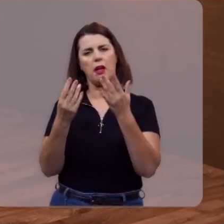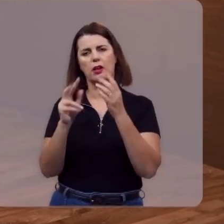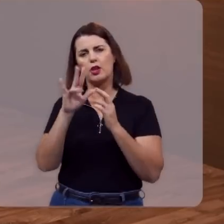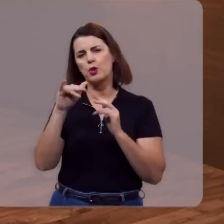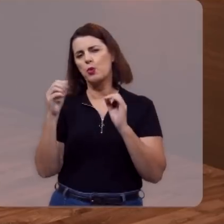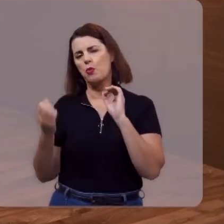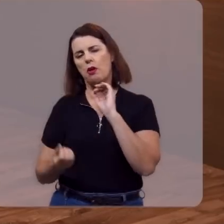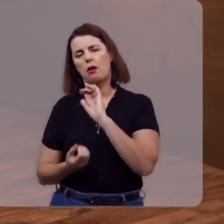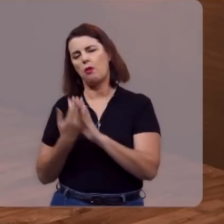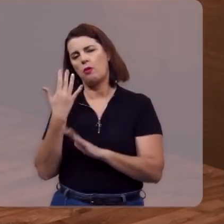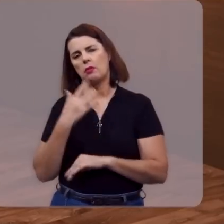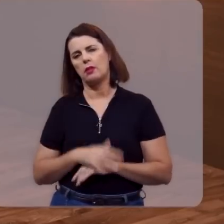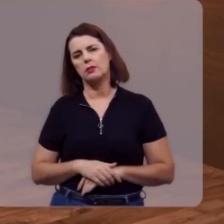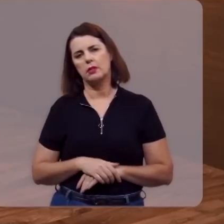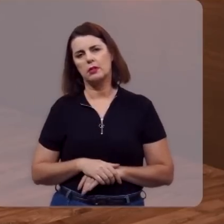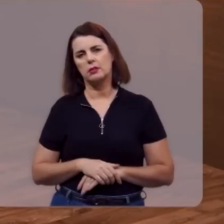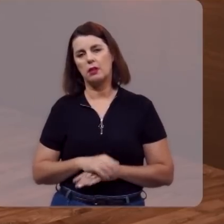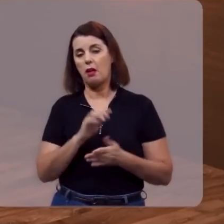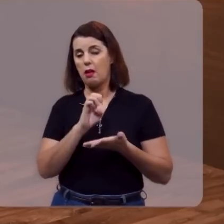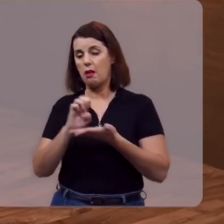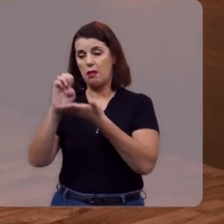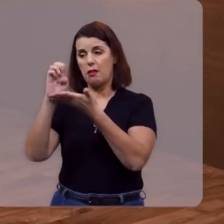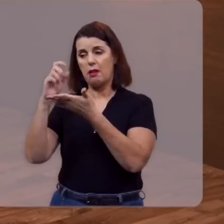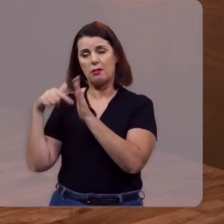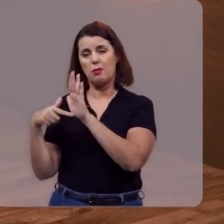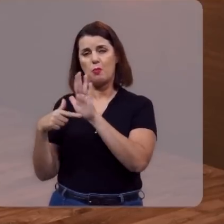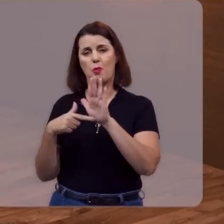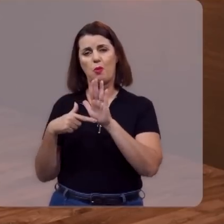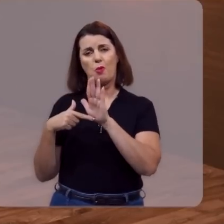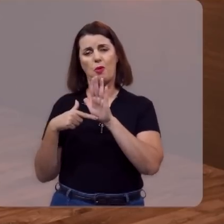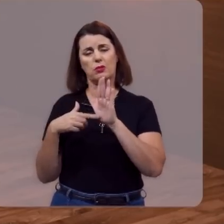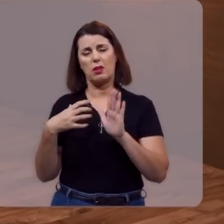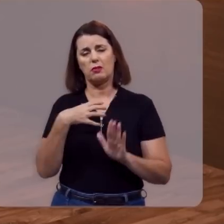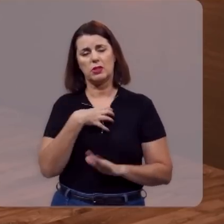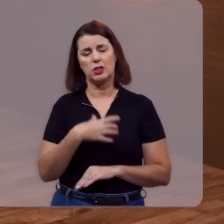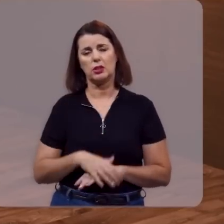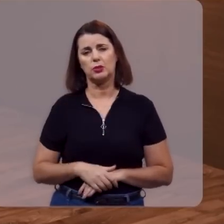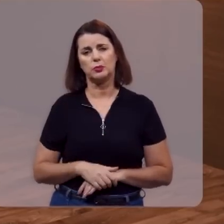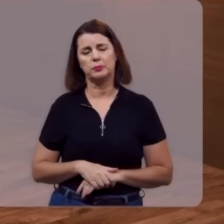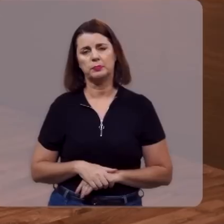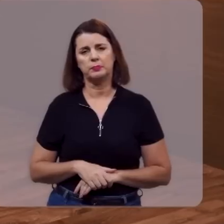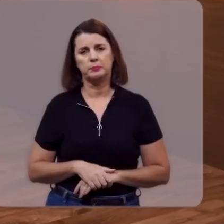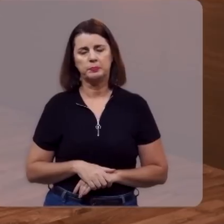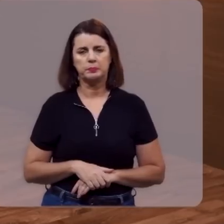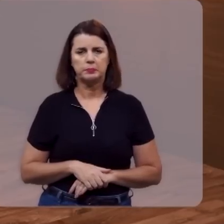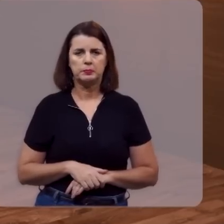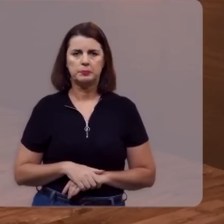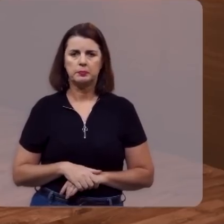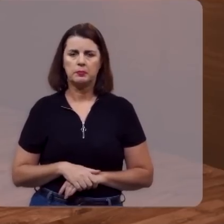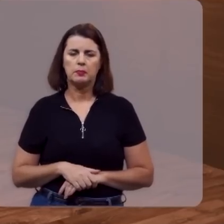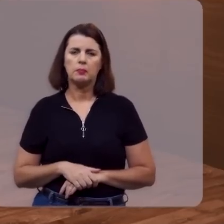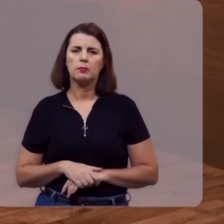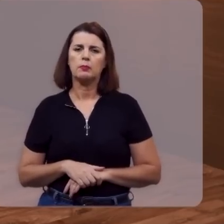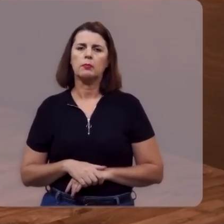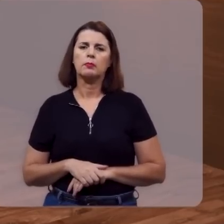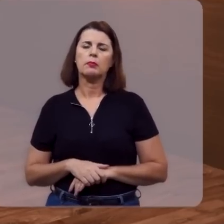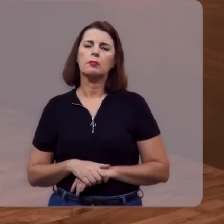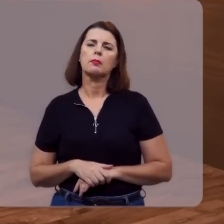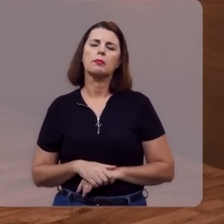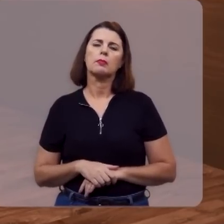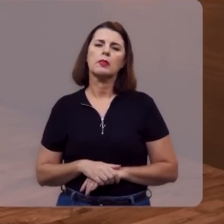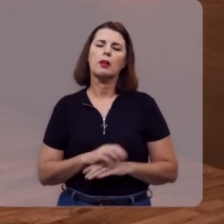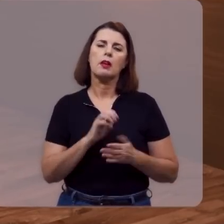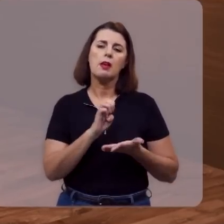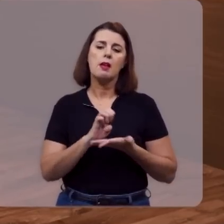aconteceram. Elias não era desse tipo de pessoa. Ele não